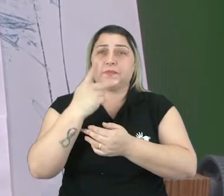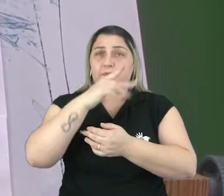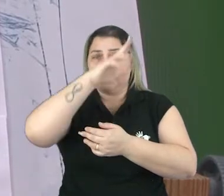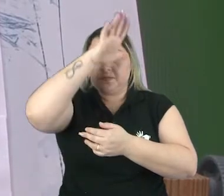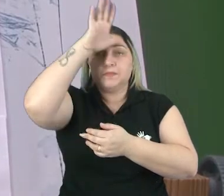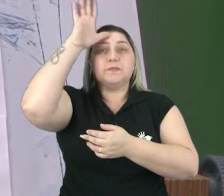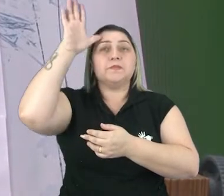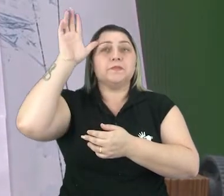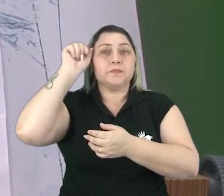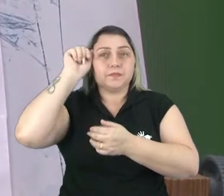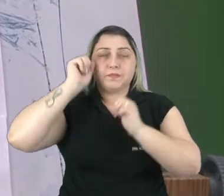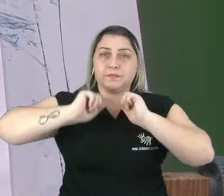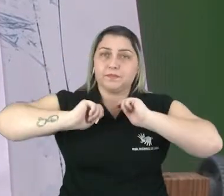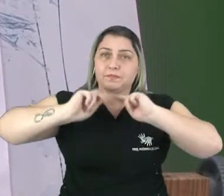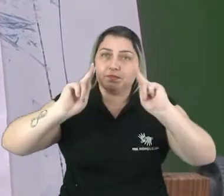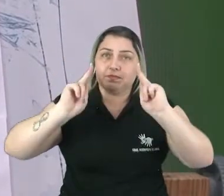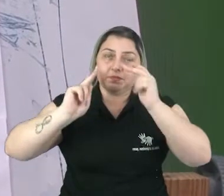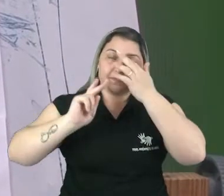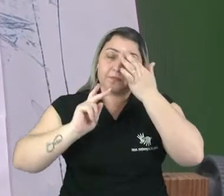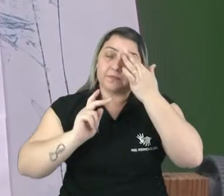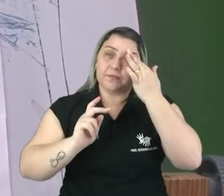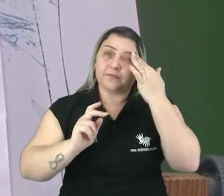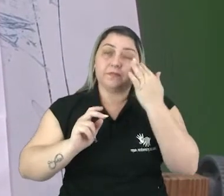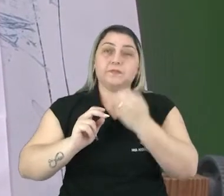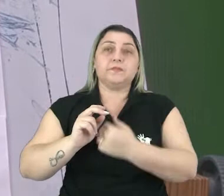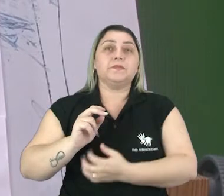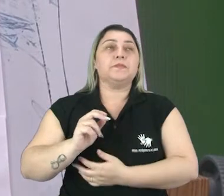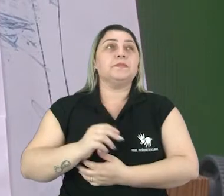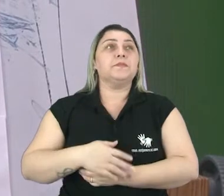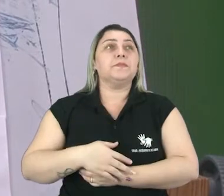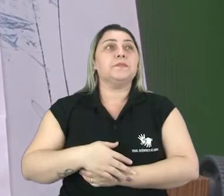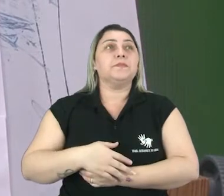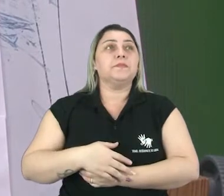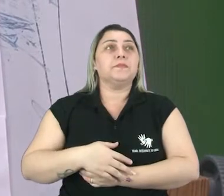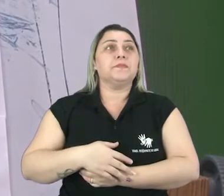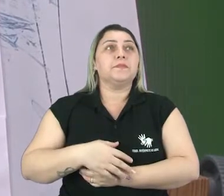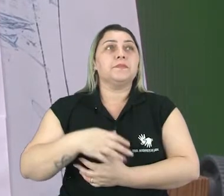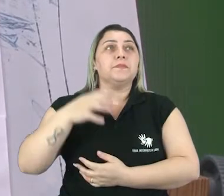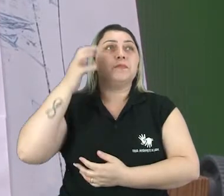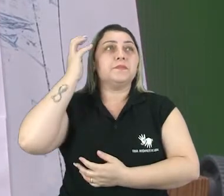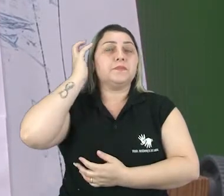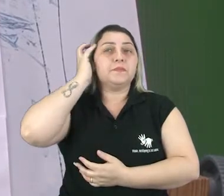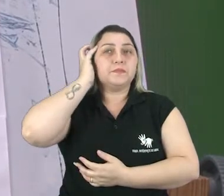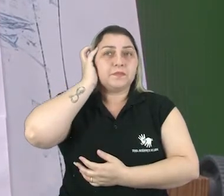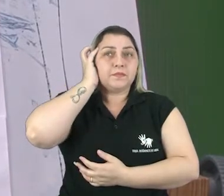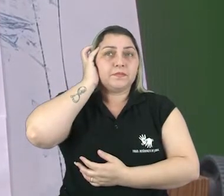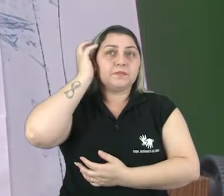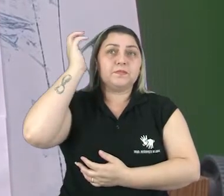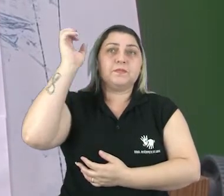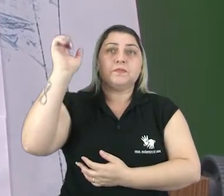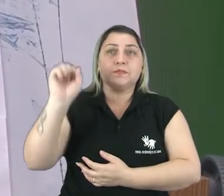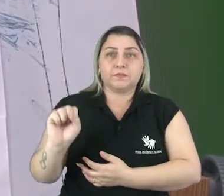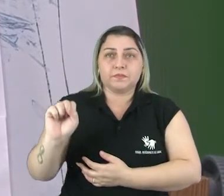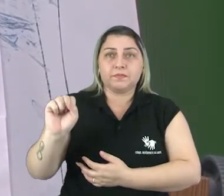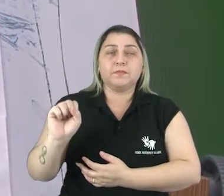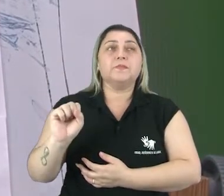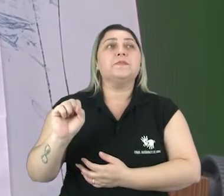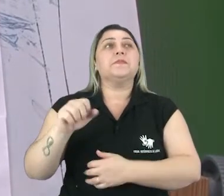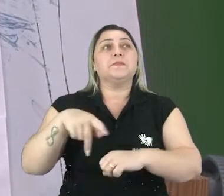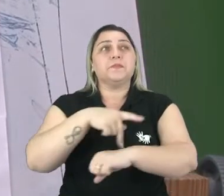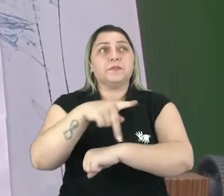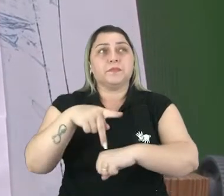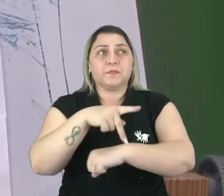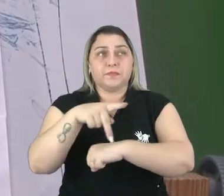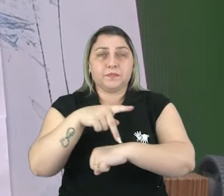né? Ok? Mato Grosso do Sul, ó. Num dos cenários mais críticos do país, devido